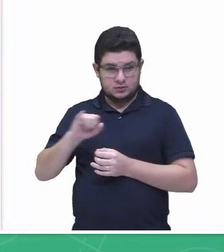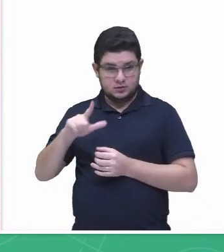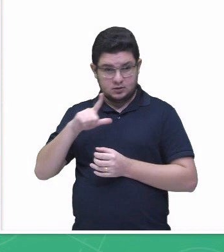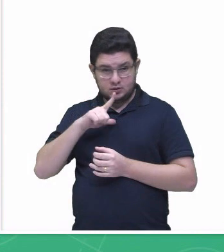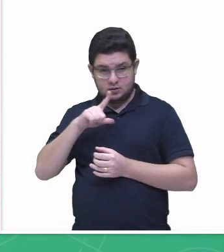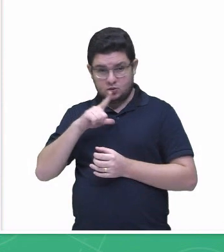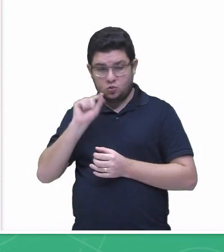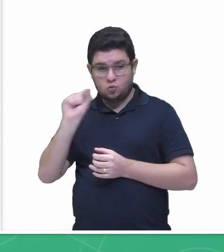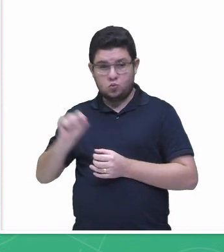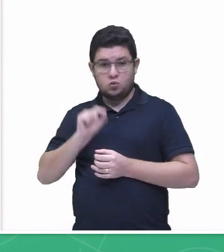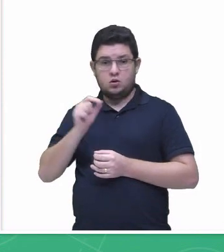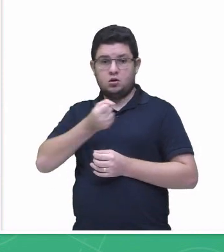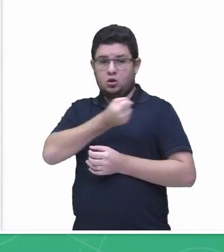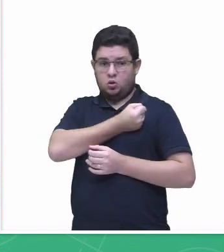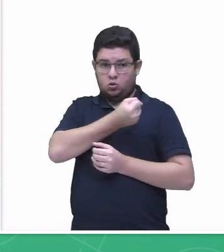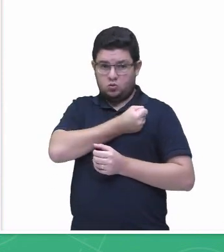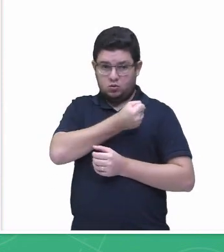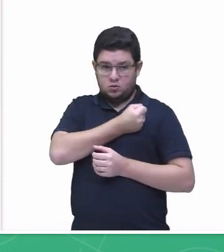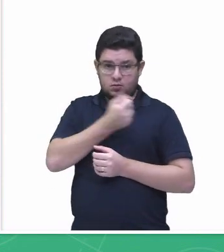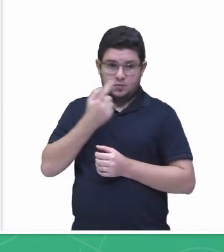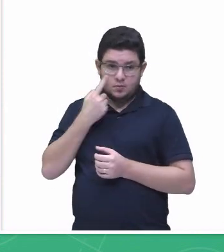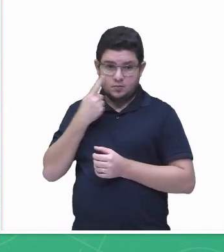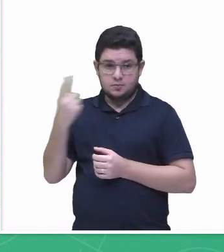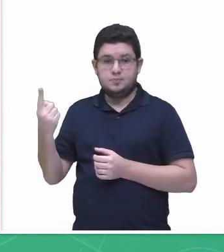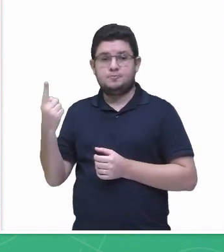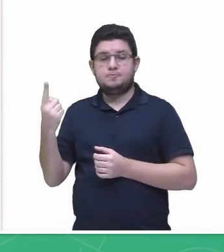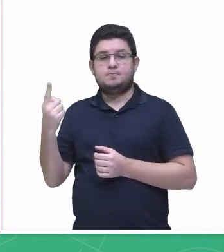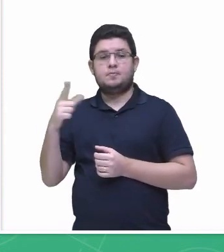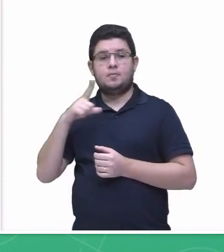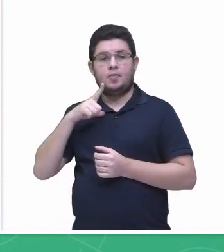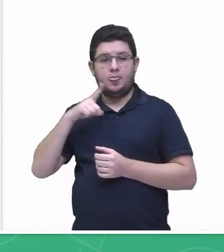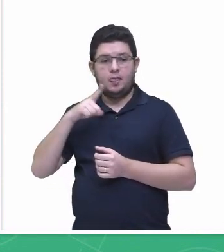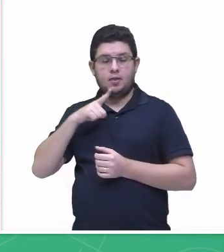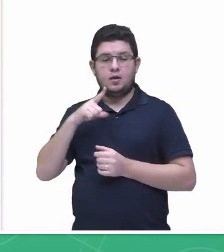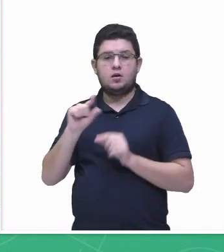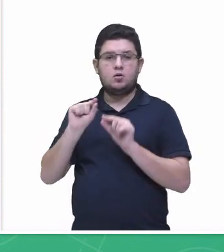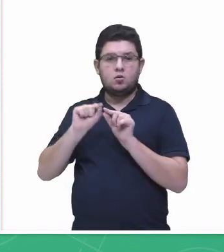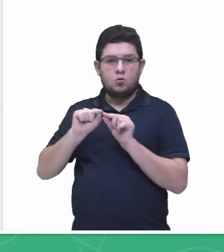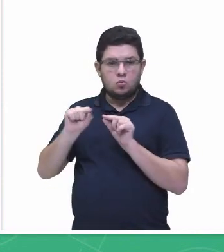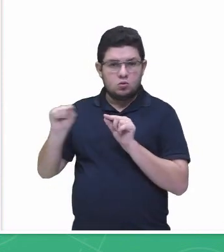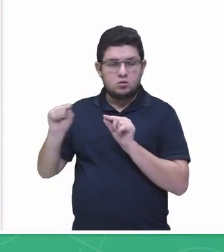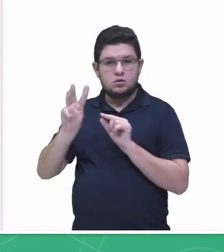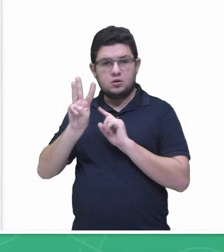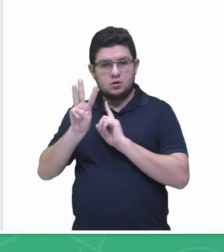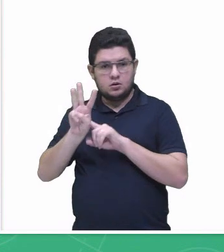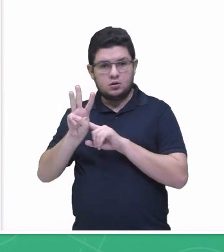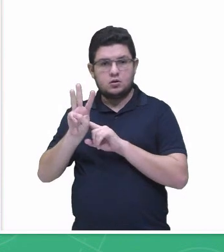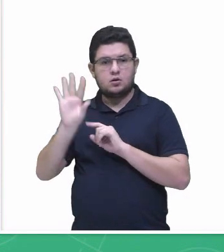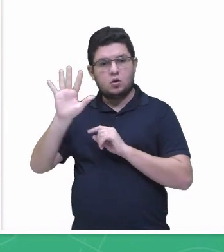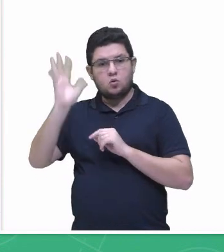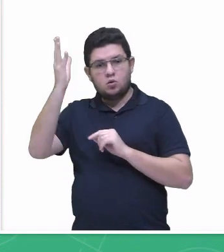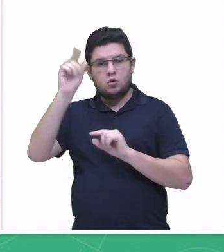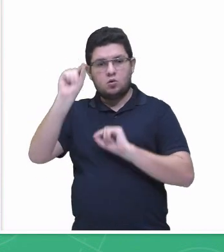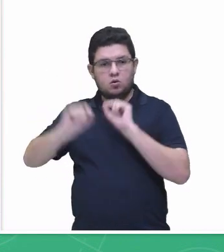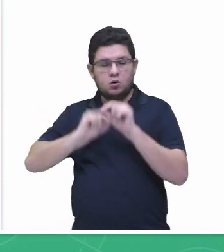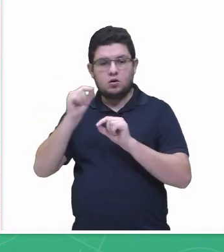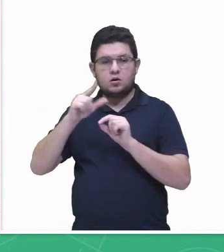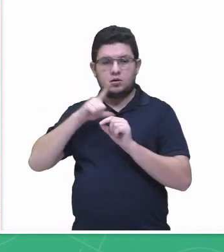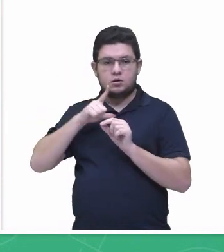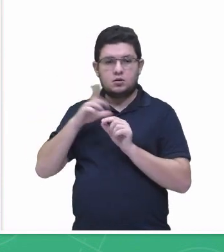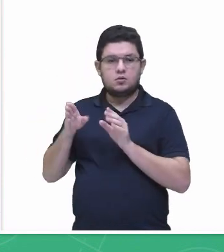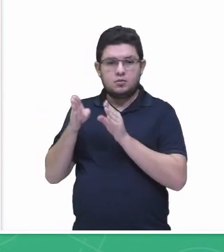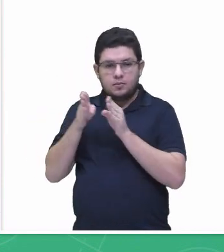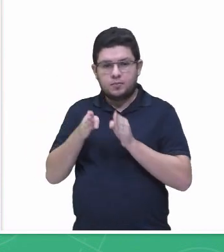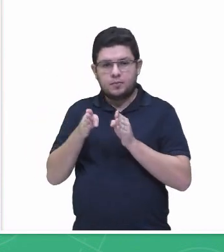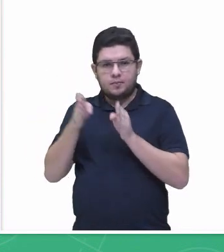nosso número, possui 3 algarismos, eu vou colocar um espaço para cada um deles.